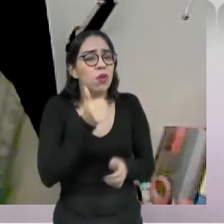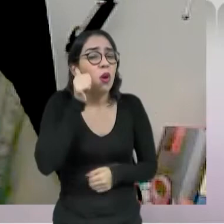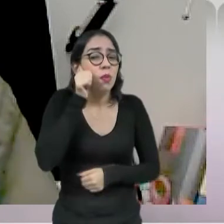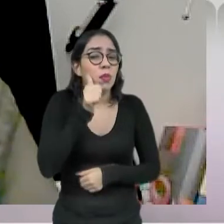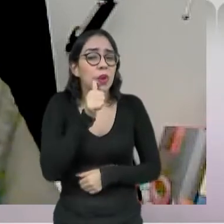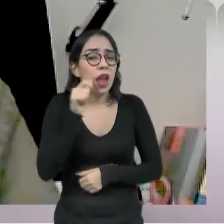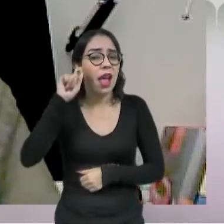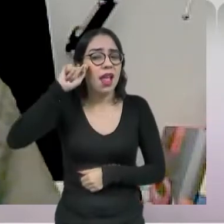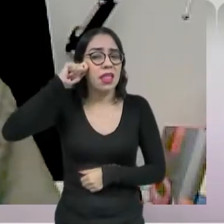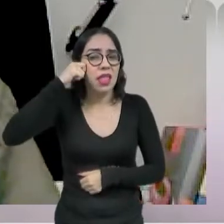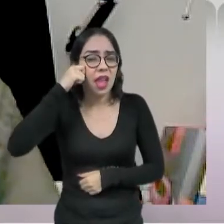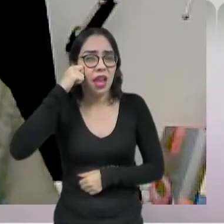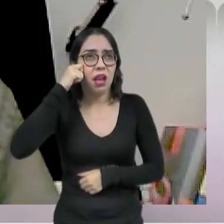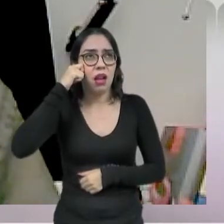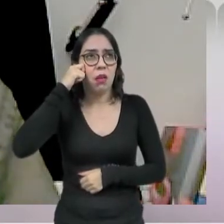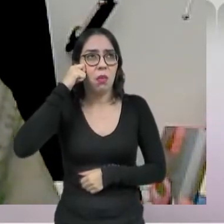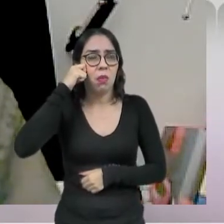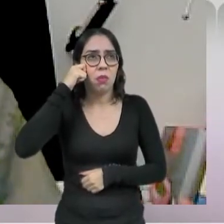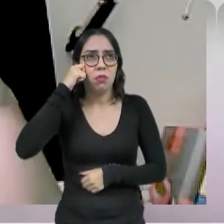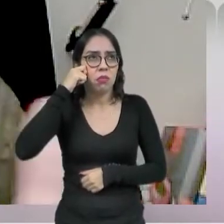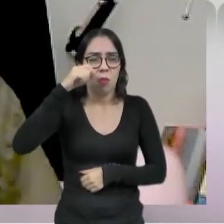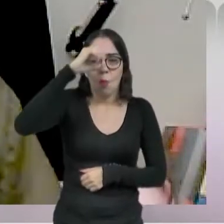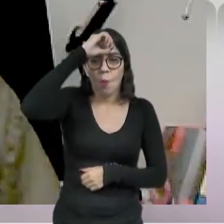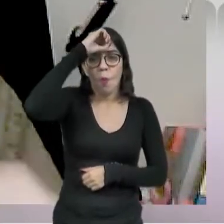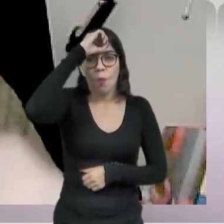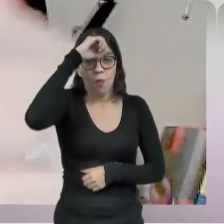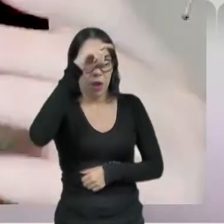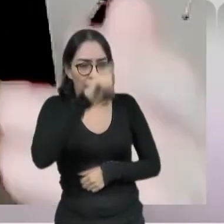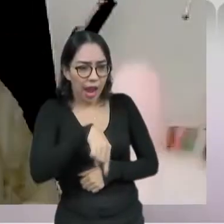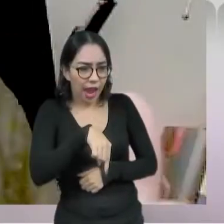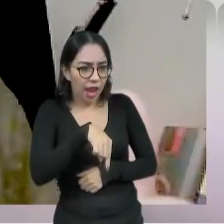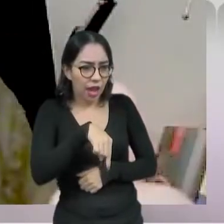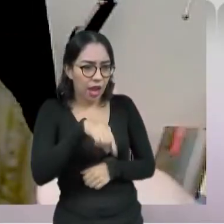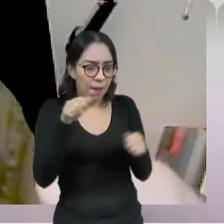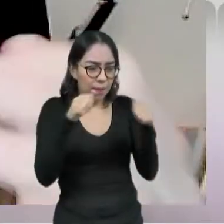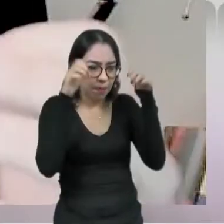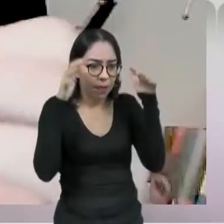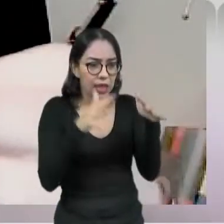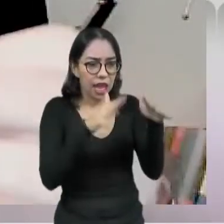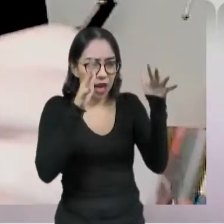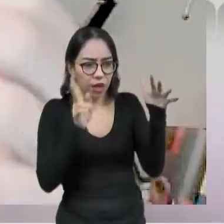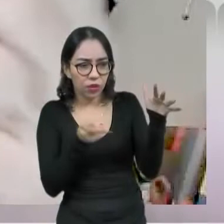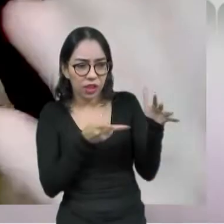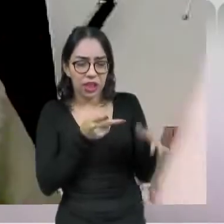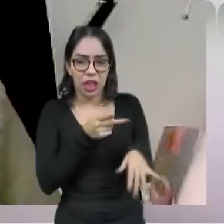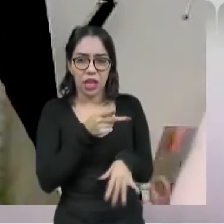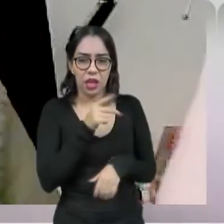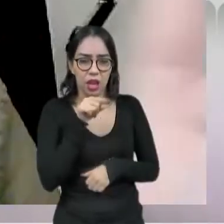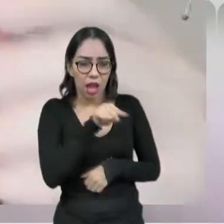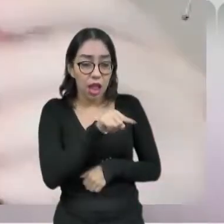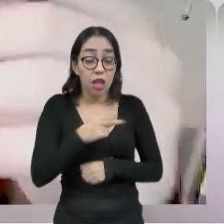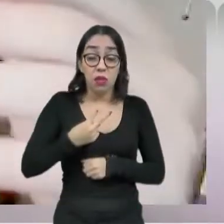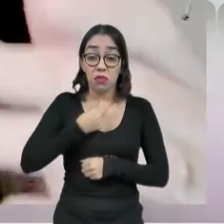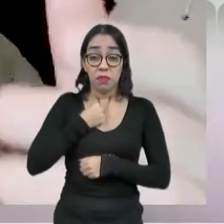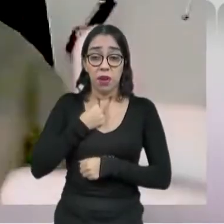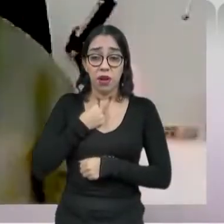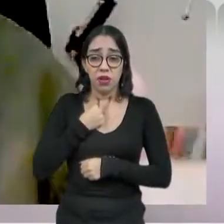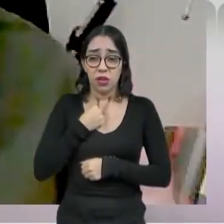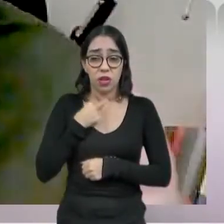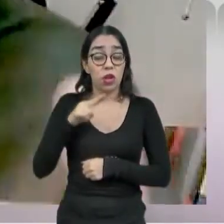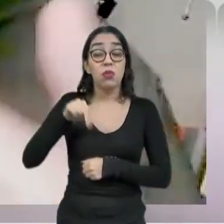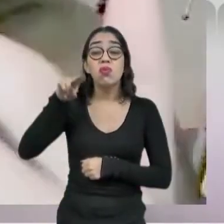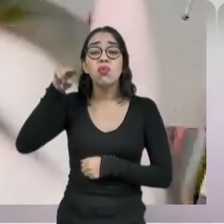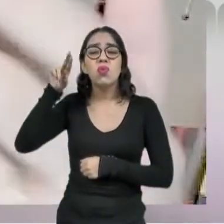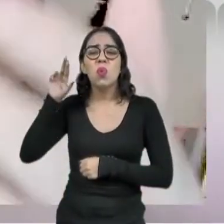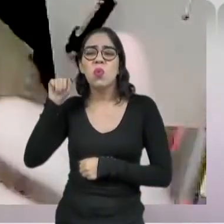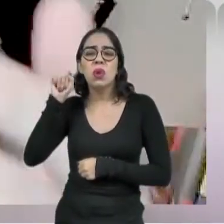analfabeta, como a Maria de Araújo, ser protagonista de um milagre eucarístico. Né? Eles chegaram a dizer que jamais acreditariam